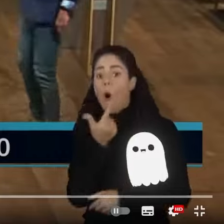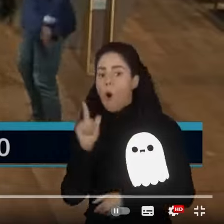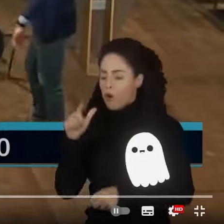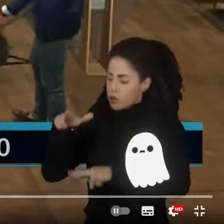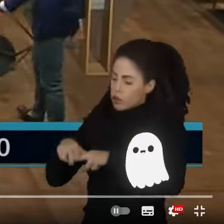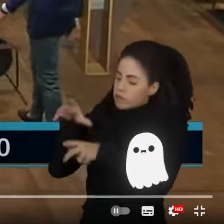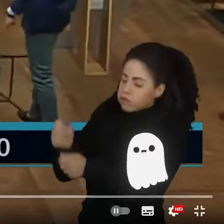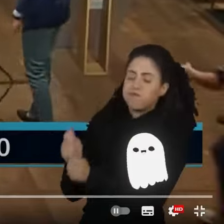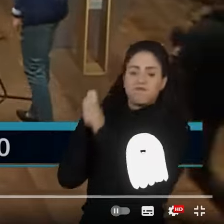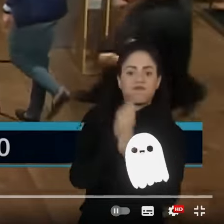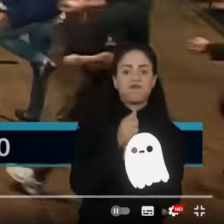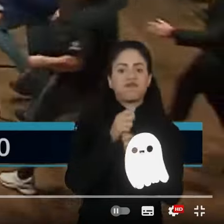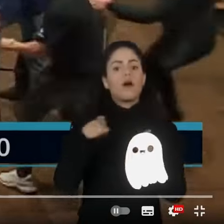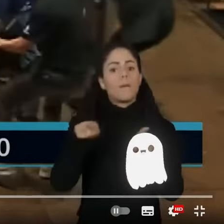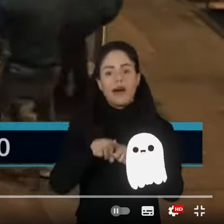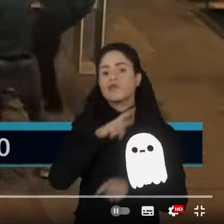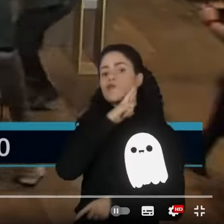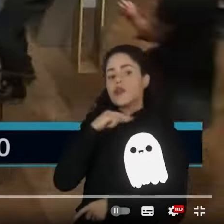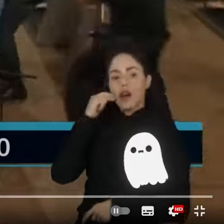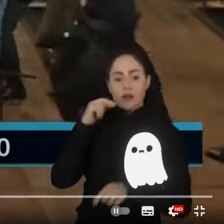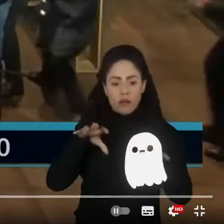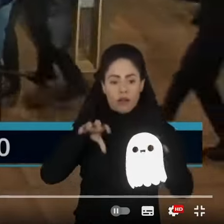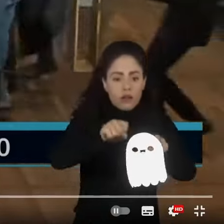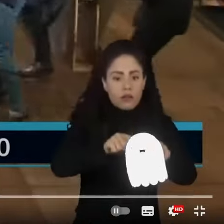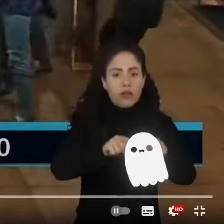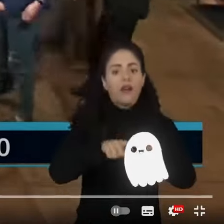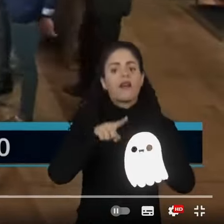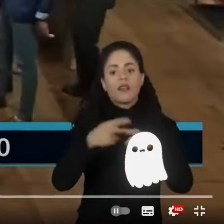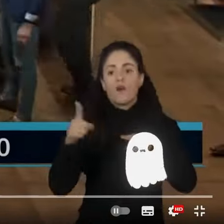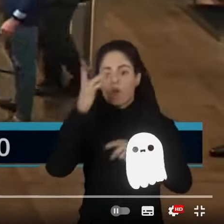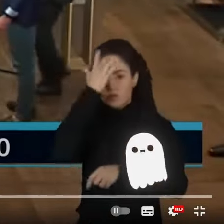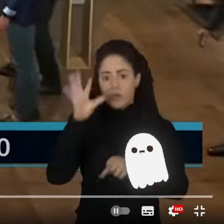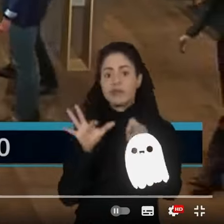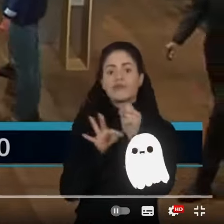parece cercado pelos seguranças.